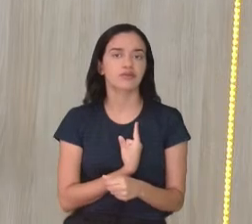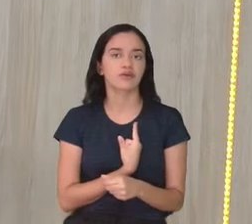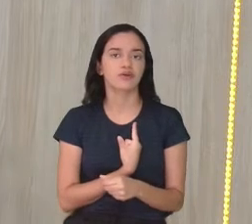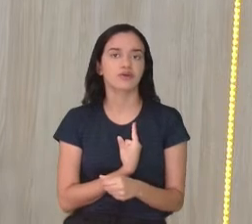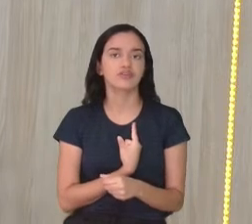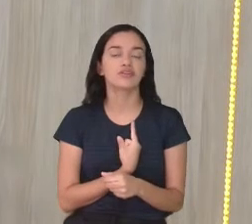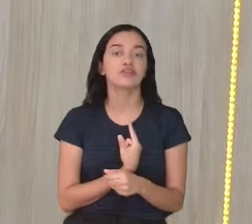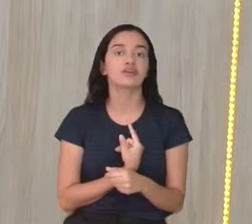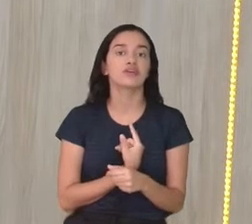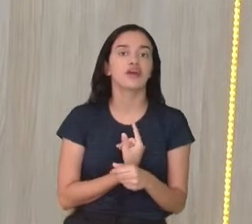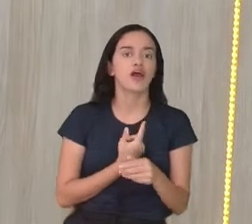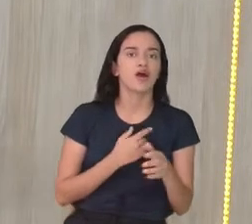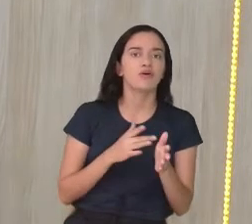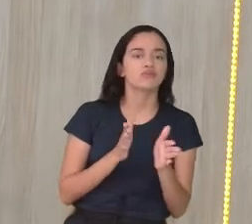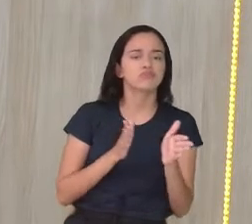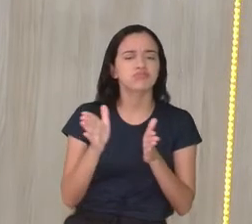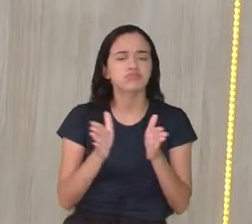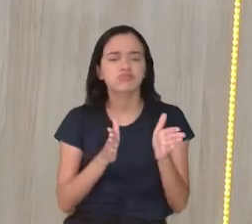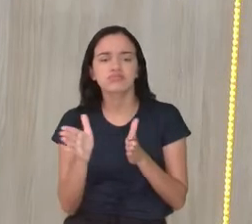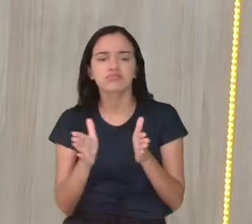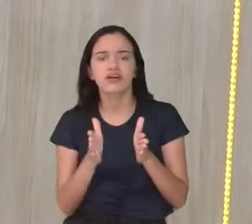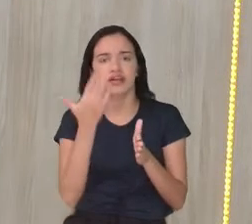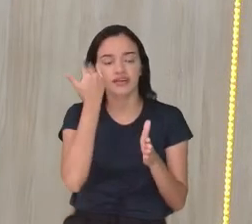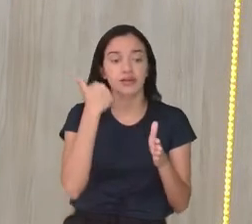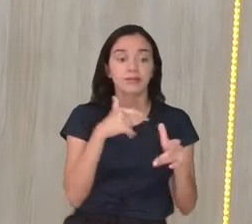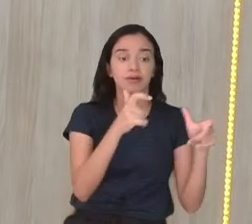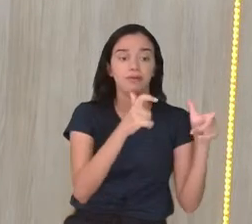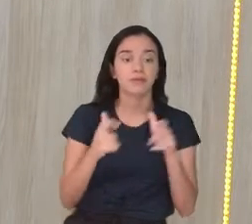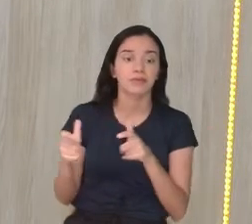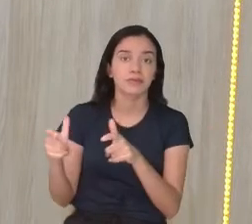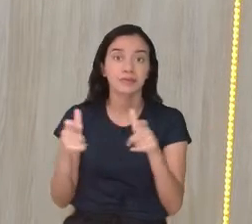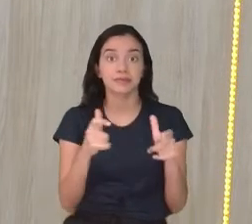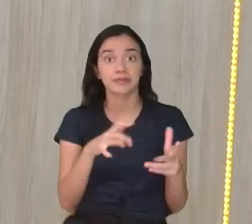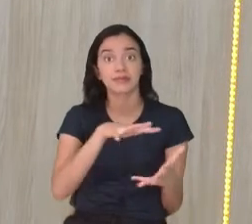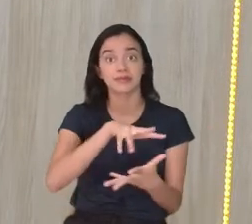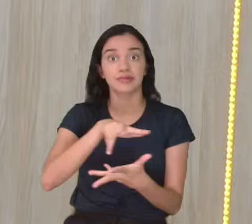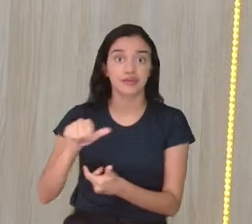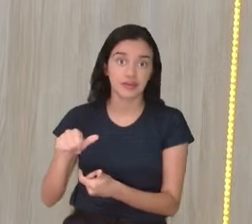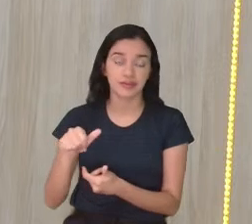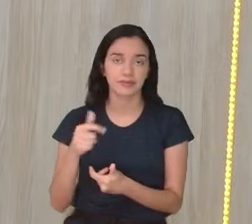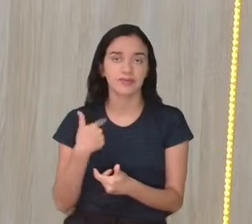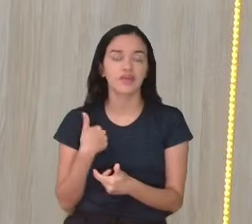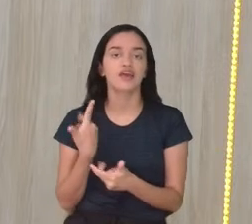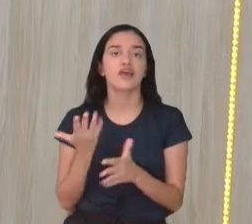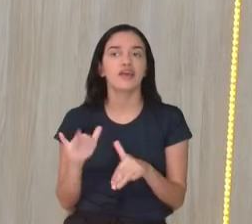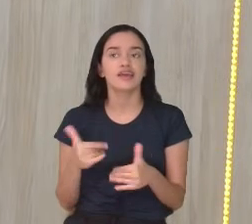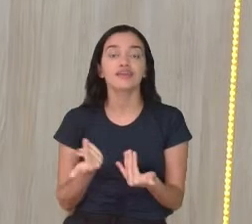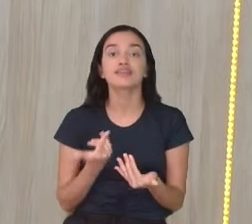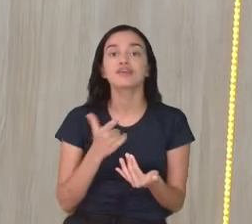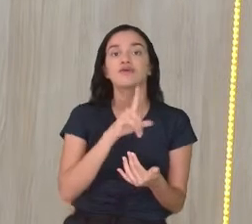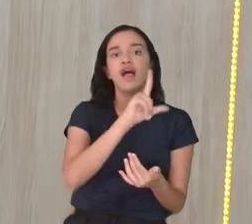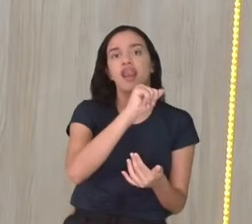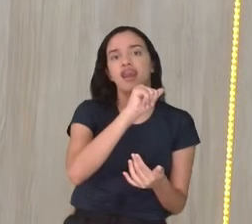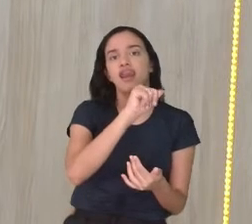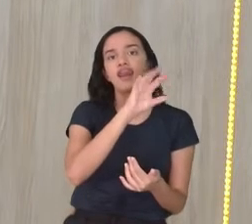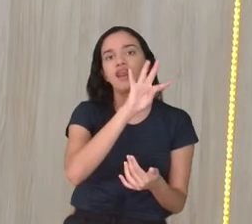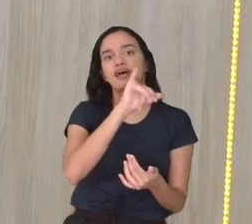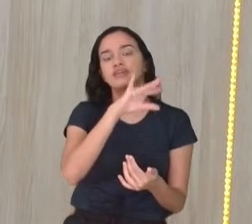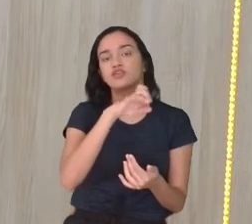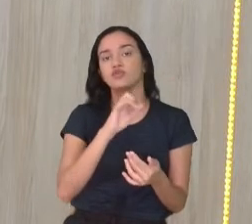as coordenadas e saber o que? Se localizar no planeta Terra. Aí se lembra lá que a gente divide em latitudes